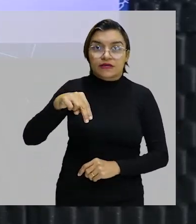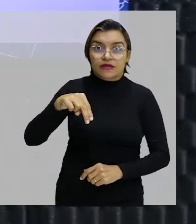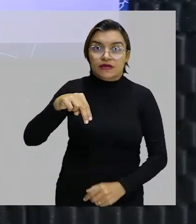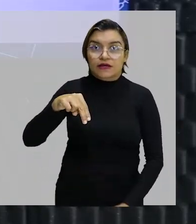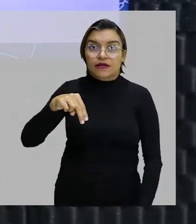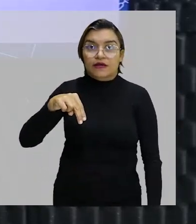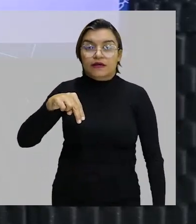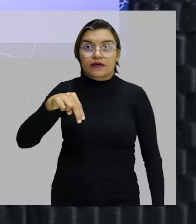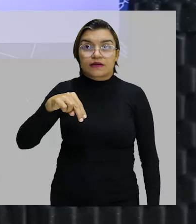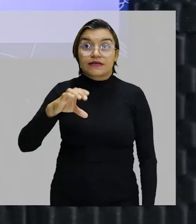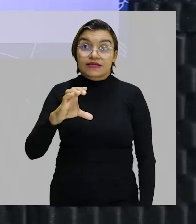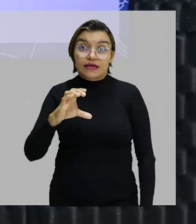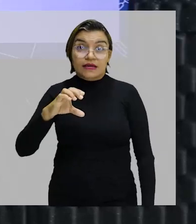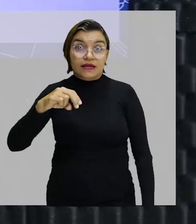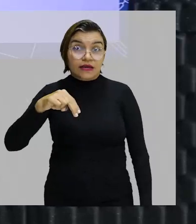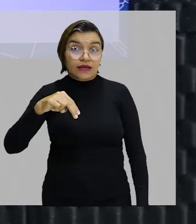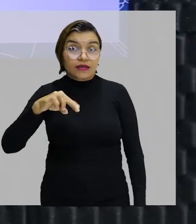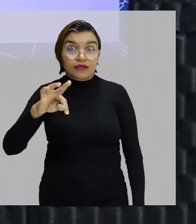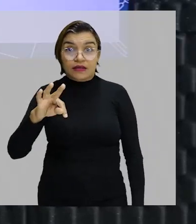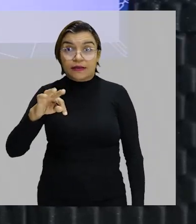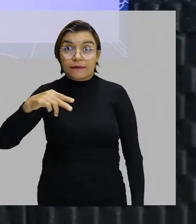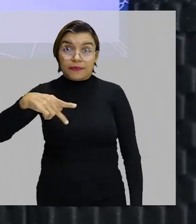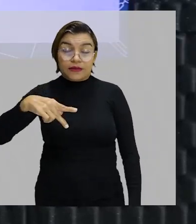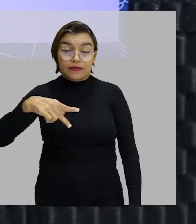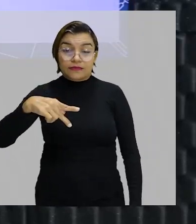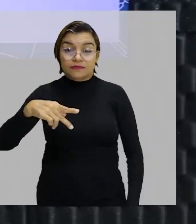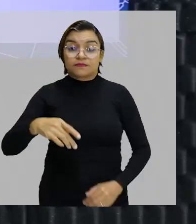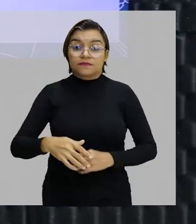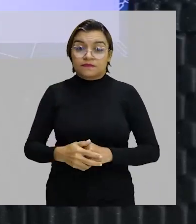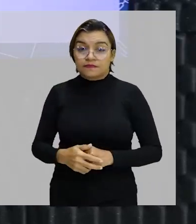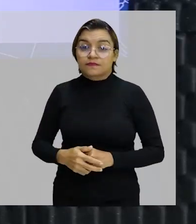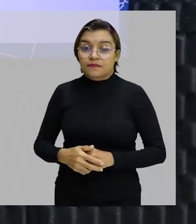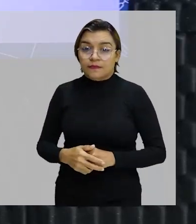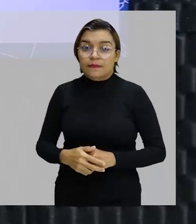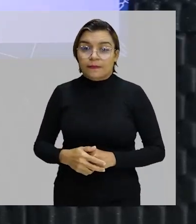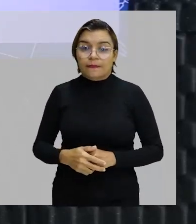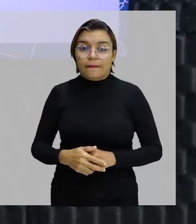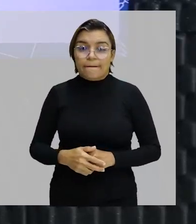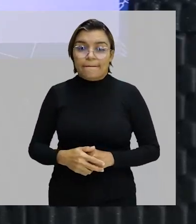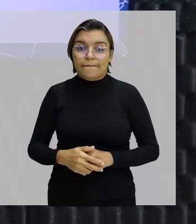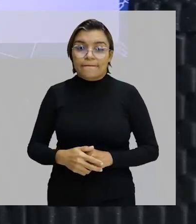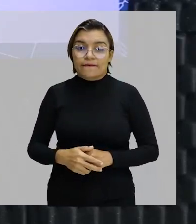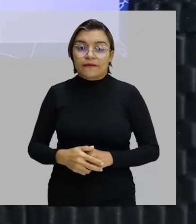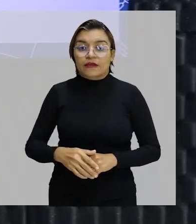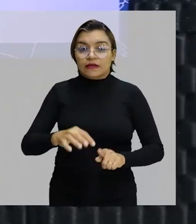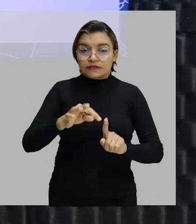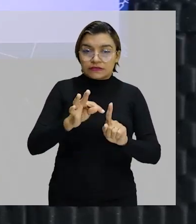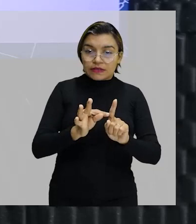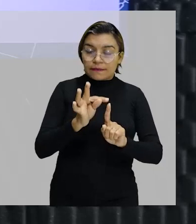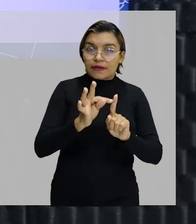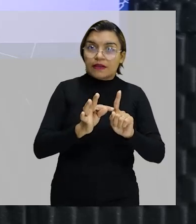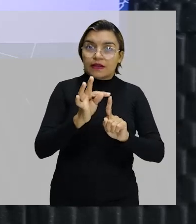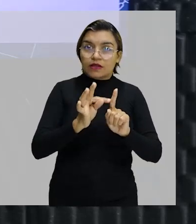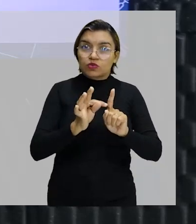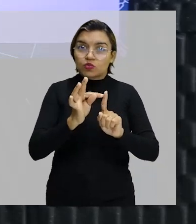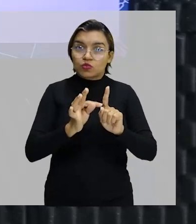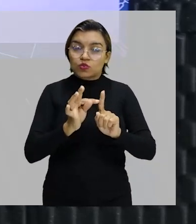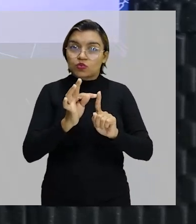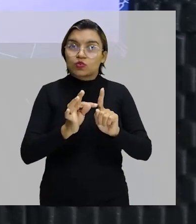CNTP, condições normais de temperatura e pressão. Temperatura de 0 graus Celsius